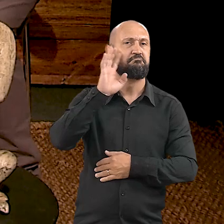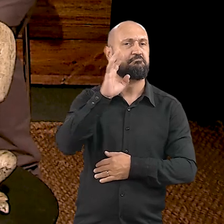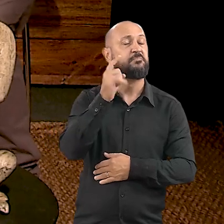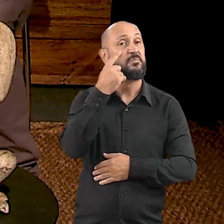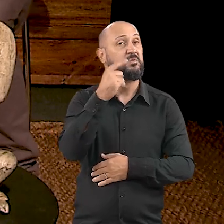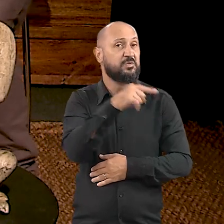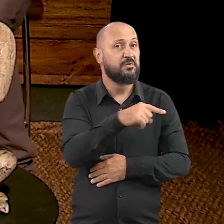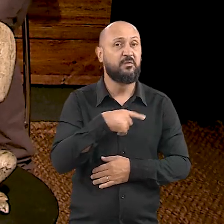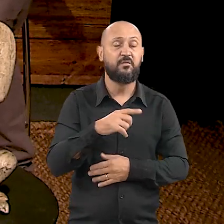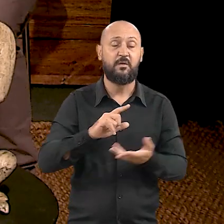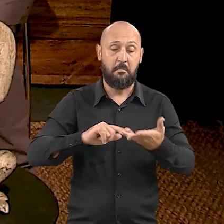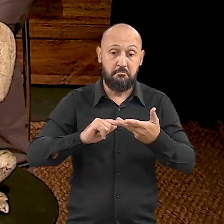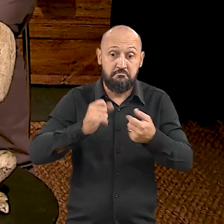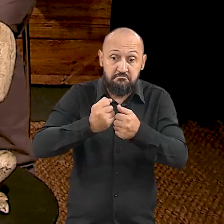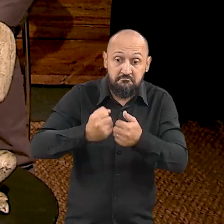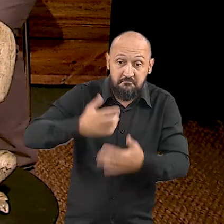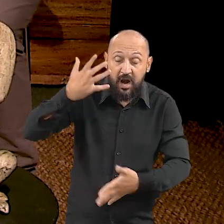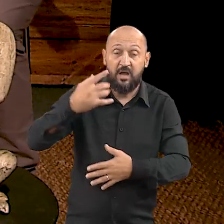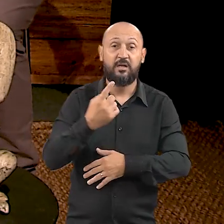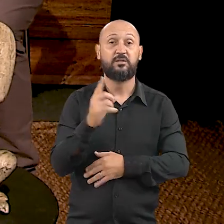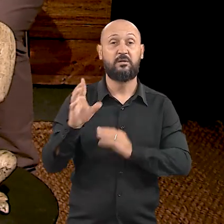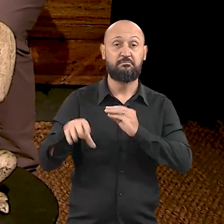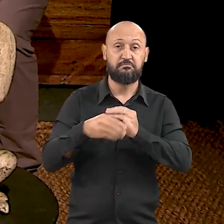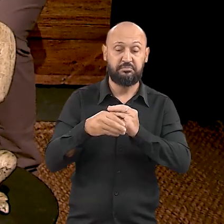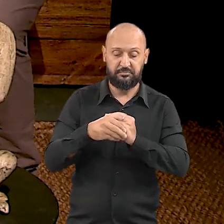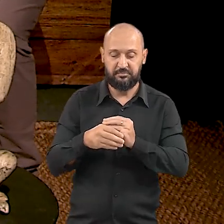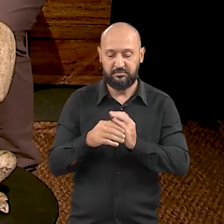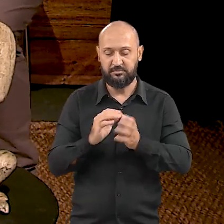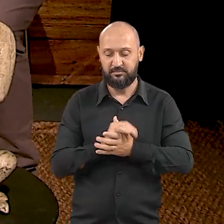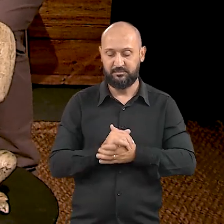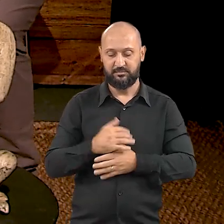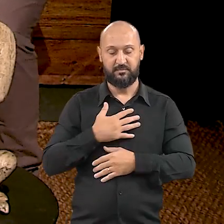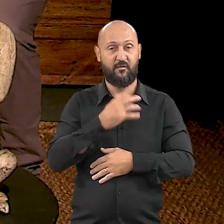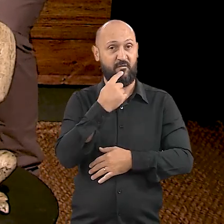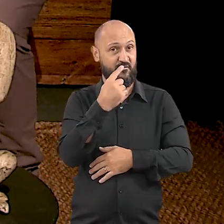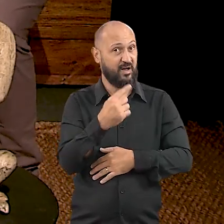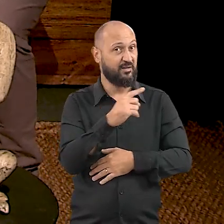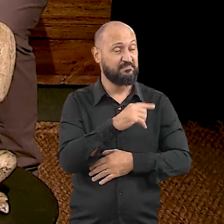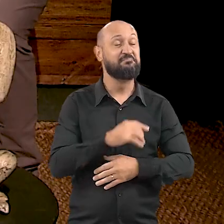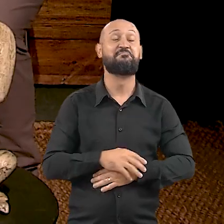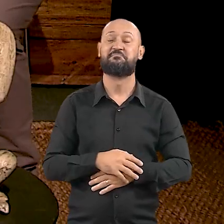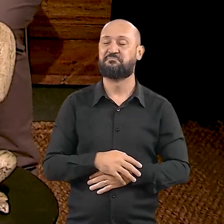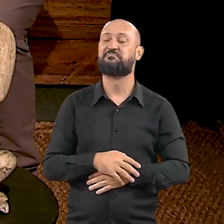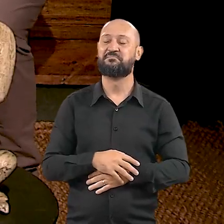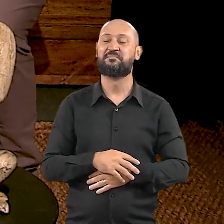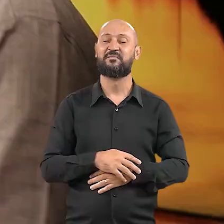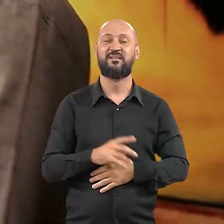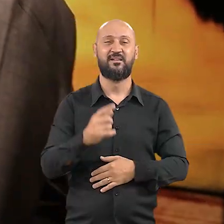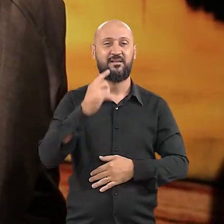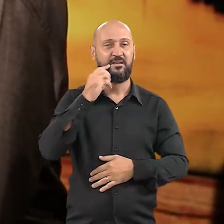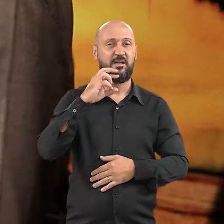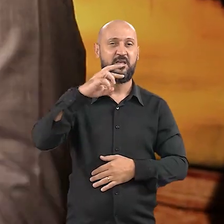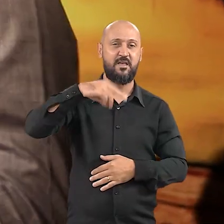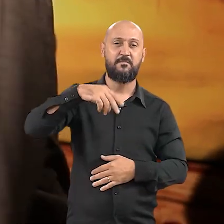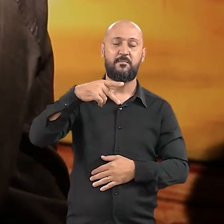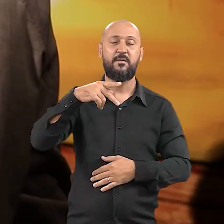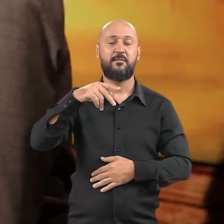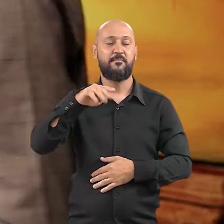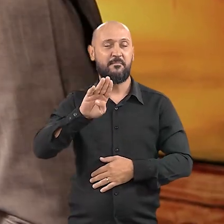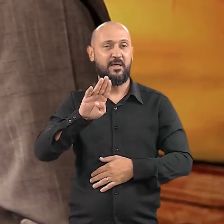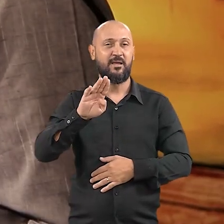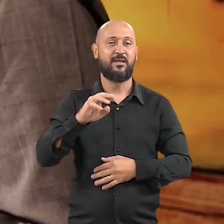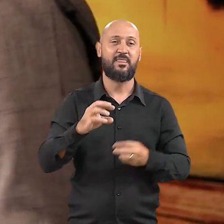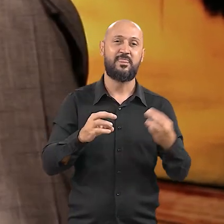bacana, vocês viram que é muita coisa, muita coisa, gente. E eu gosto de falar. E é a MPB